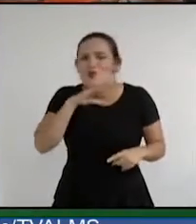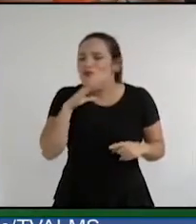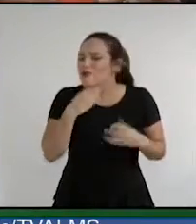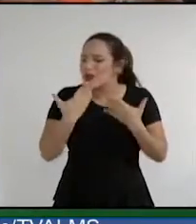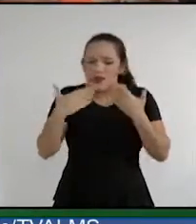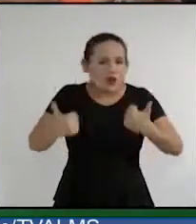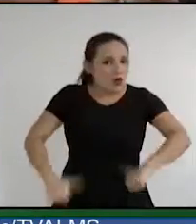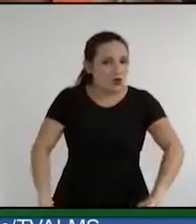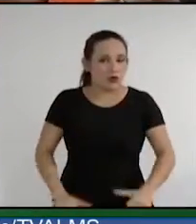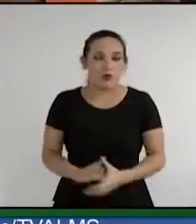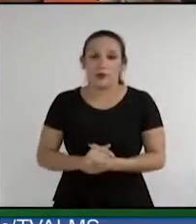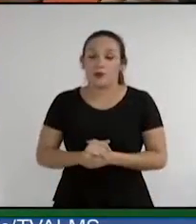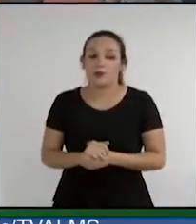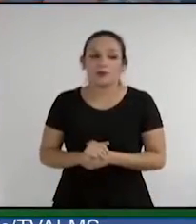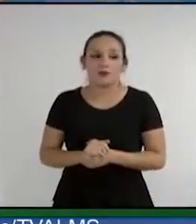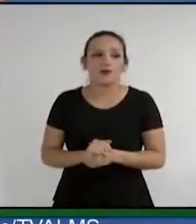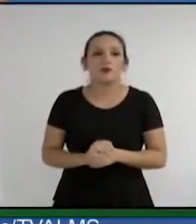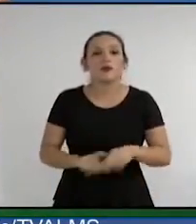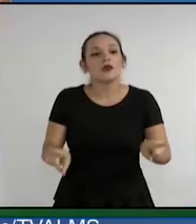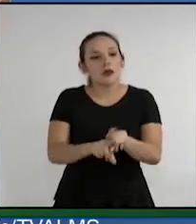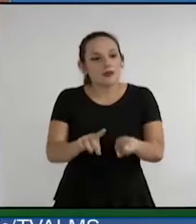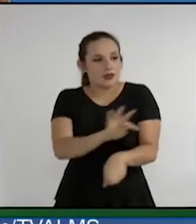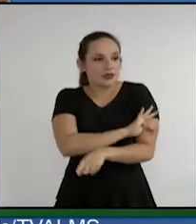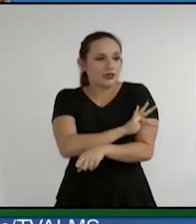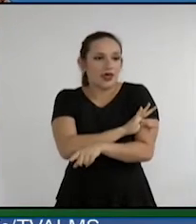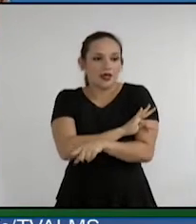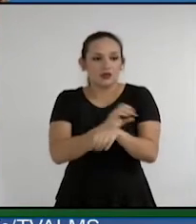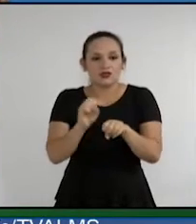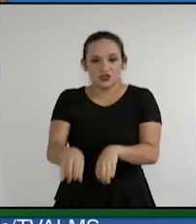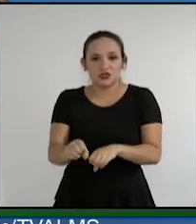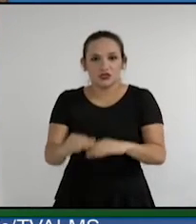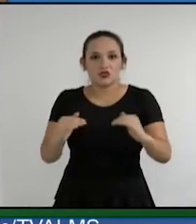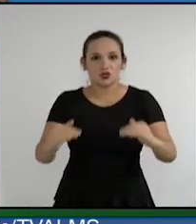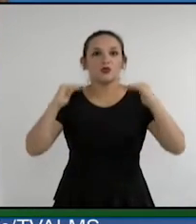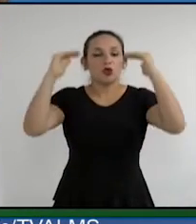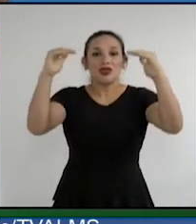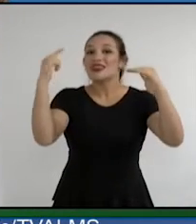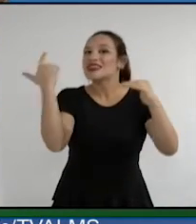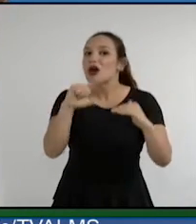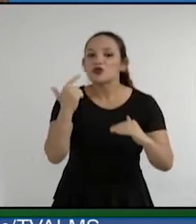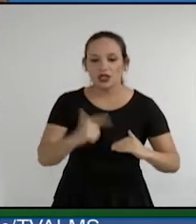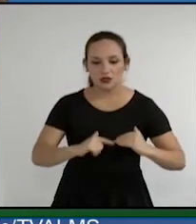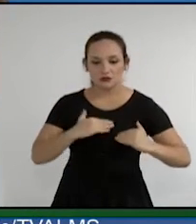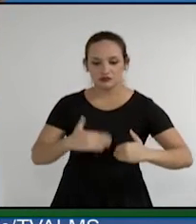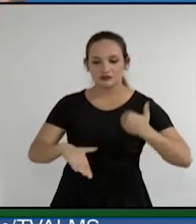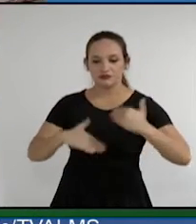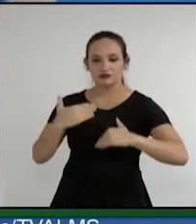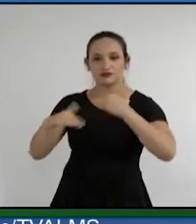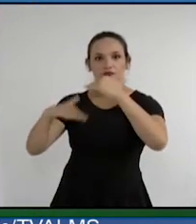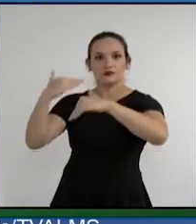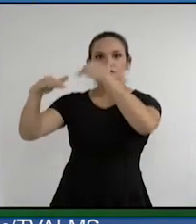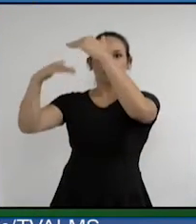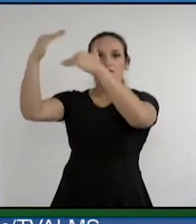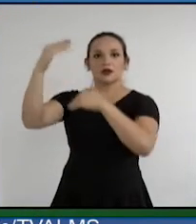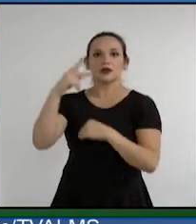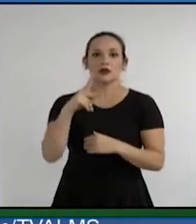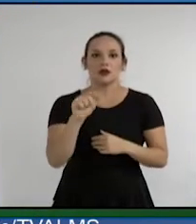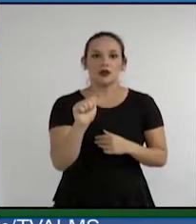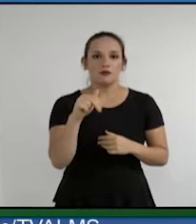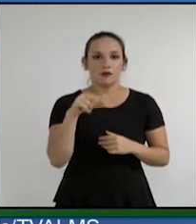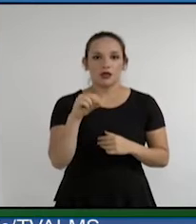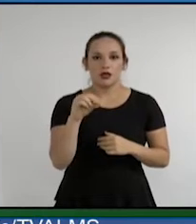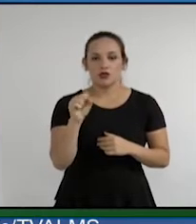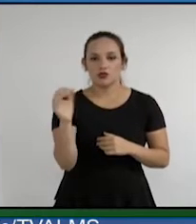coisa. Técnico de nível superior da UEMS não possui plano de cargos que contemple promoção funcional.